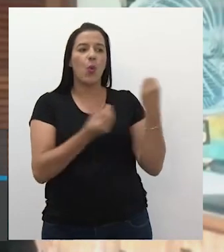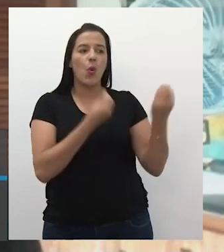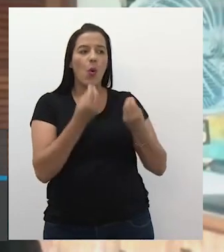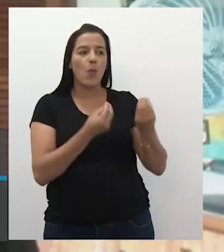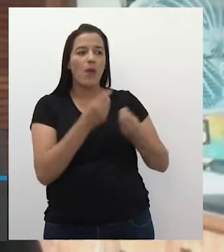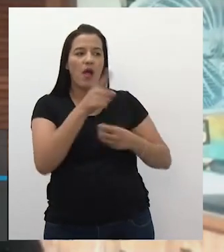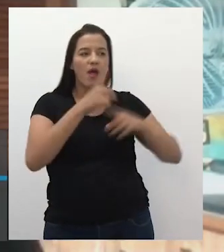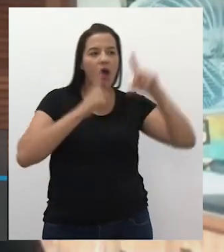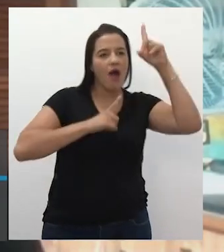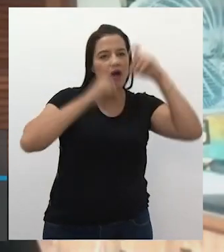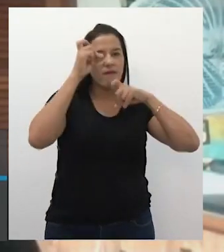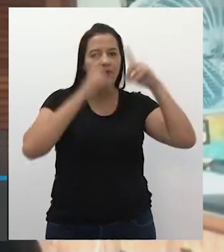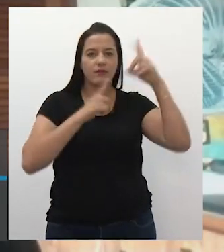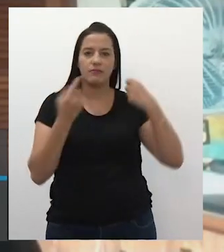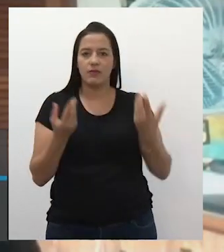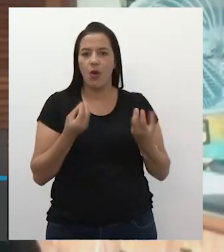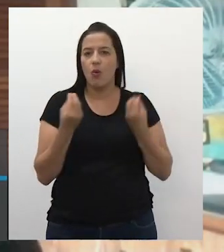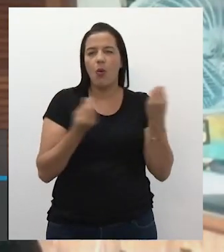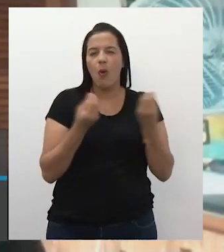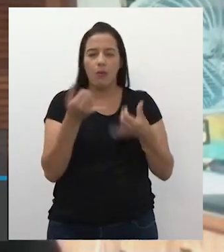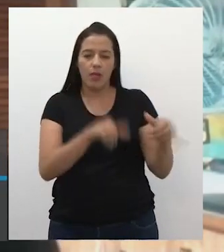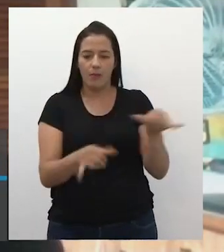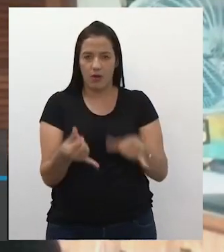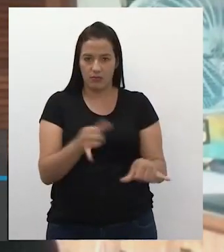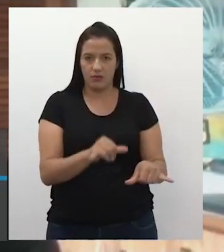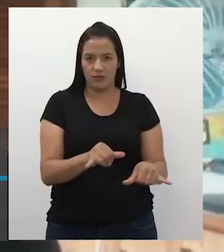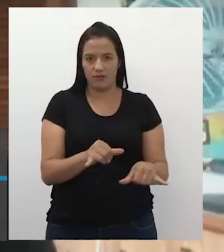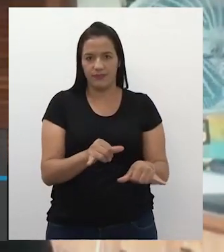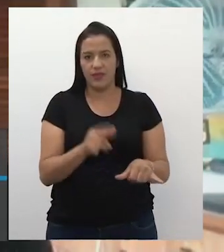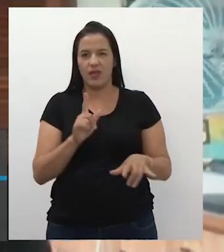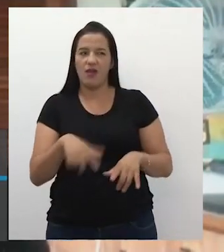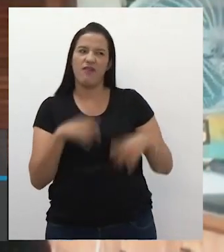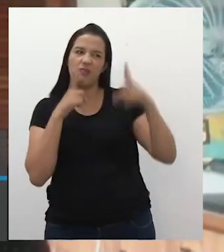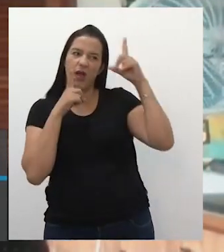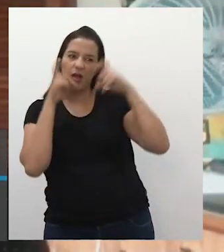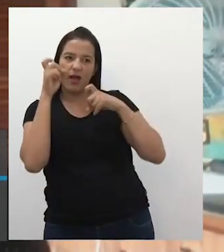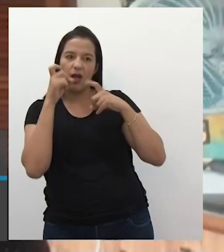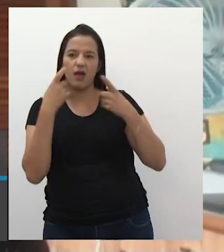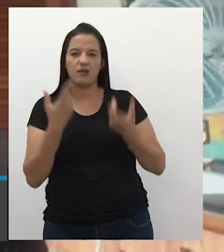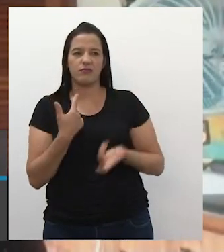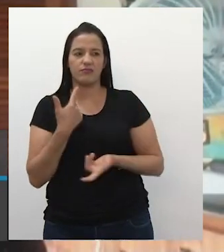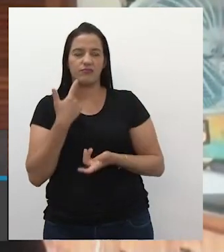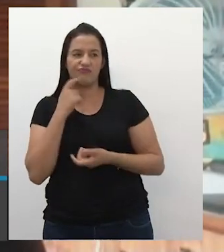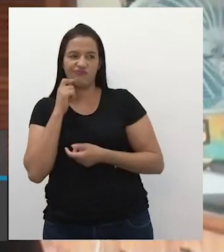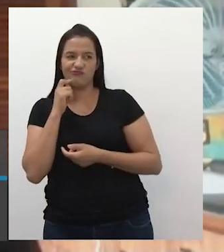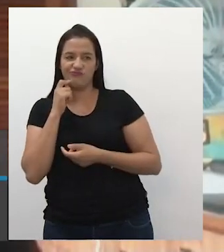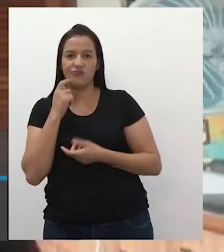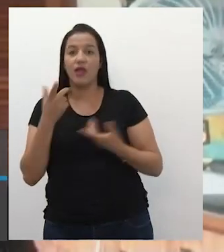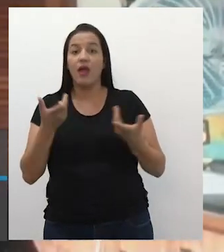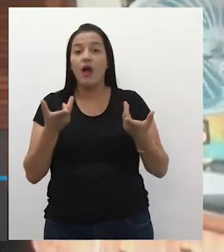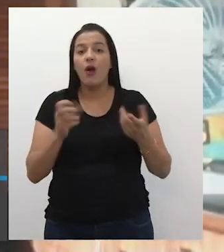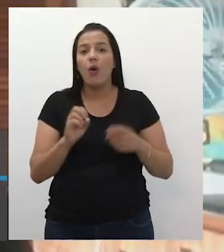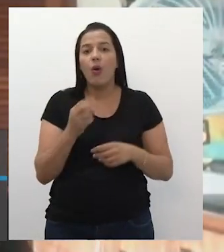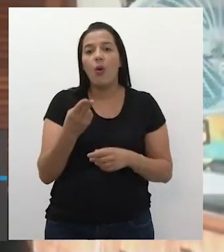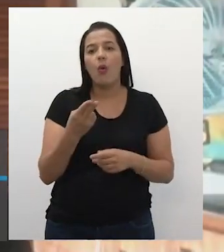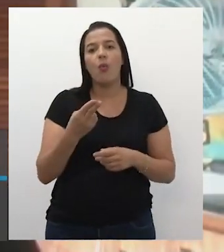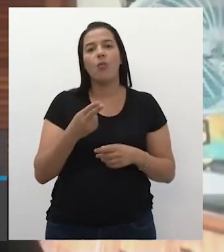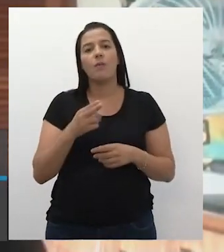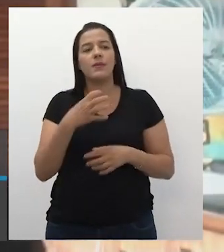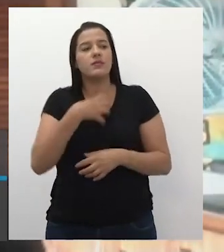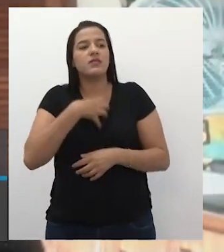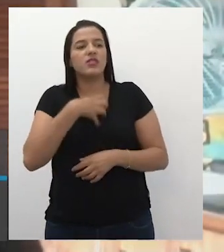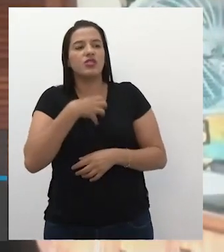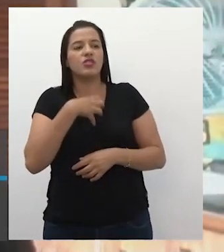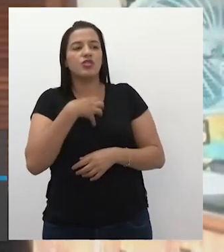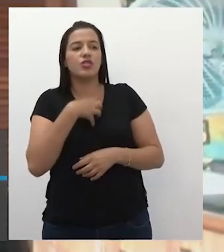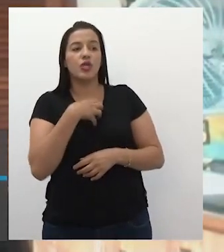uma expressão. Fazer um laboratório, sabe? Então, eu faço uma cara assim de sarcasmo, né? E para sentir como